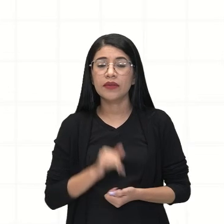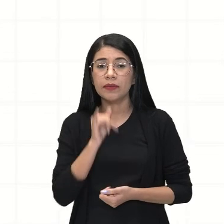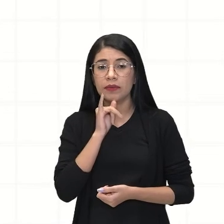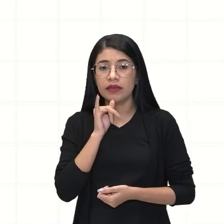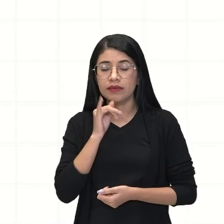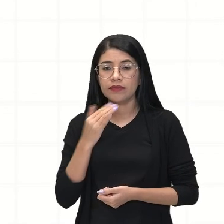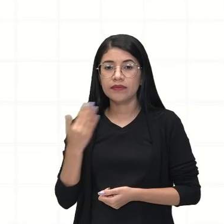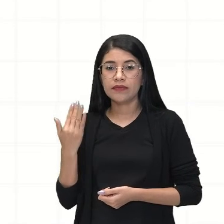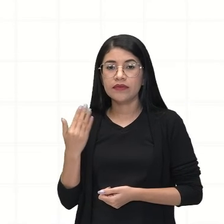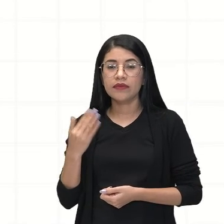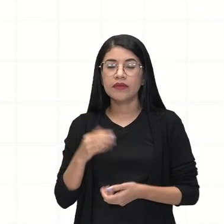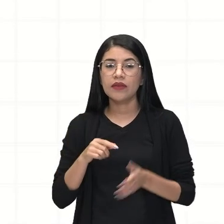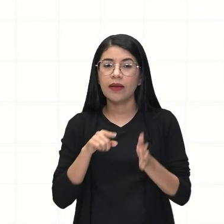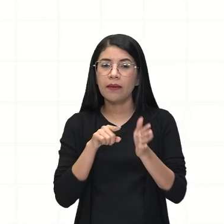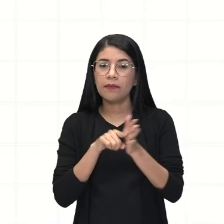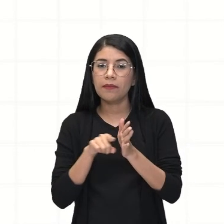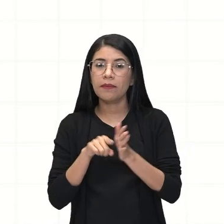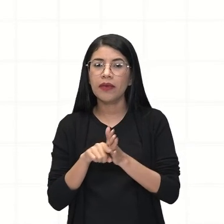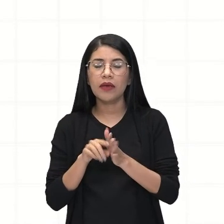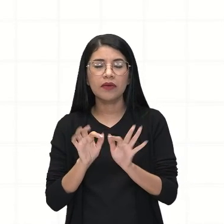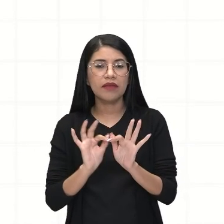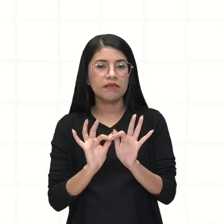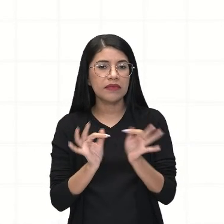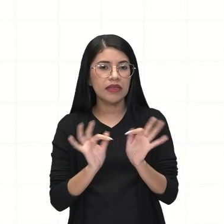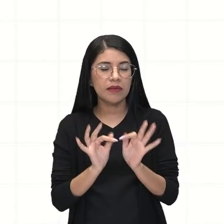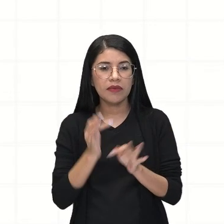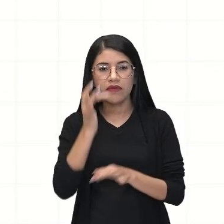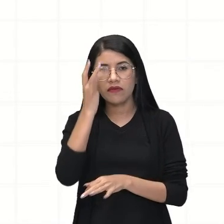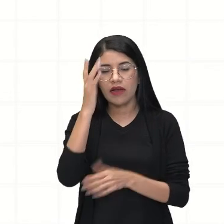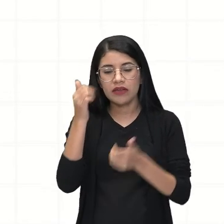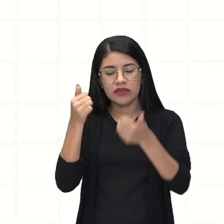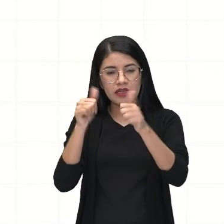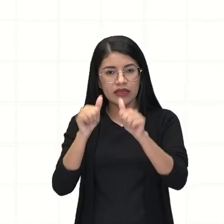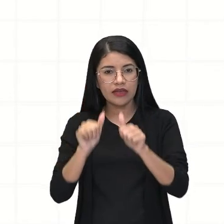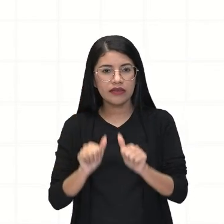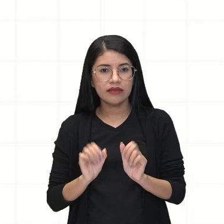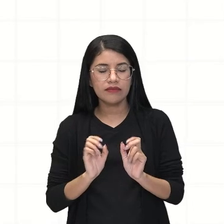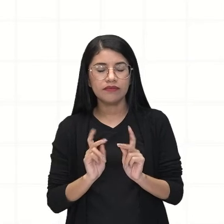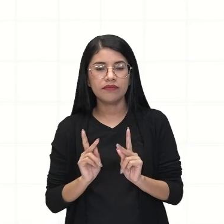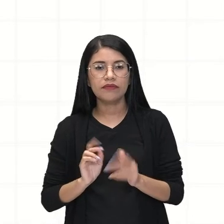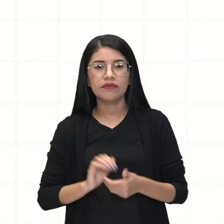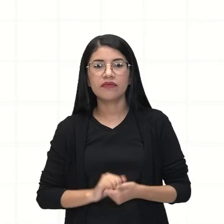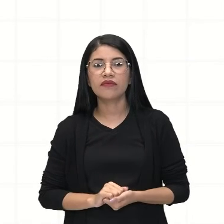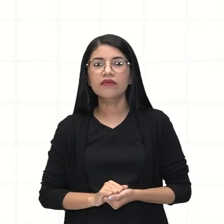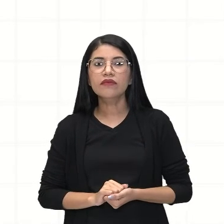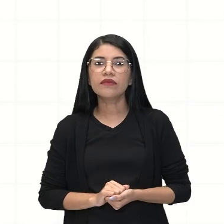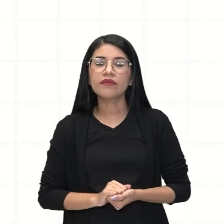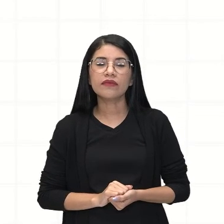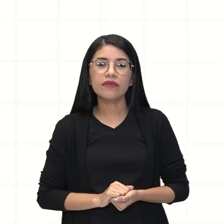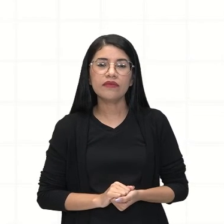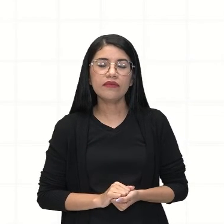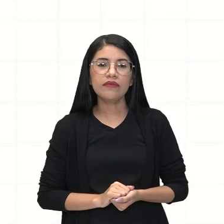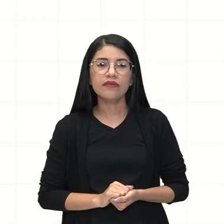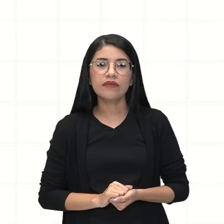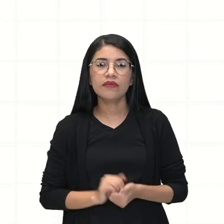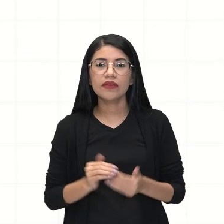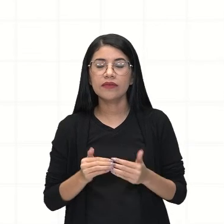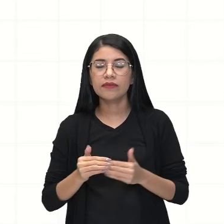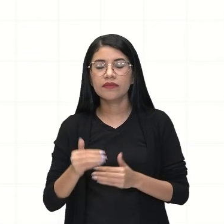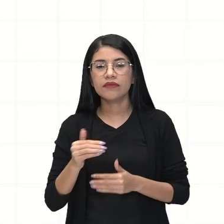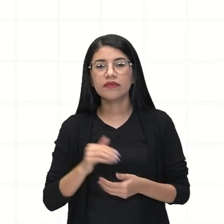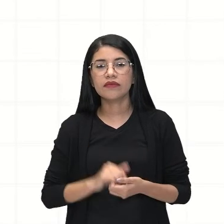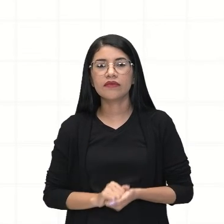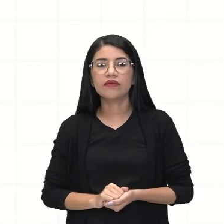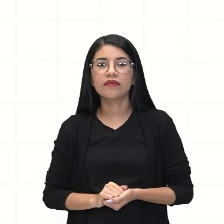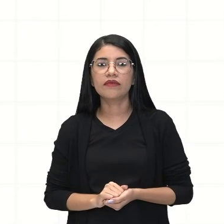aqui, né, com essas questõezinhas bem simples de análise desse gráfico de setores. Continuando,